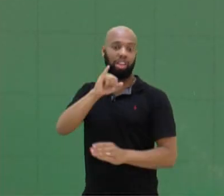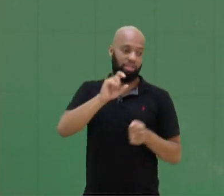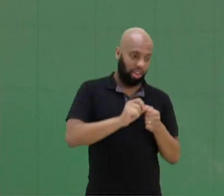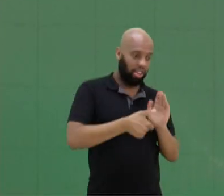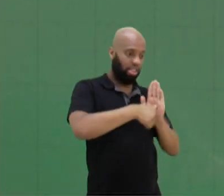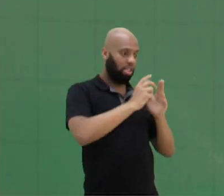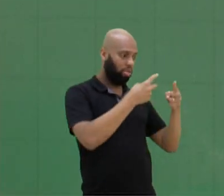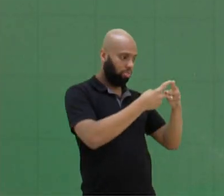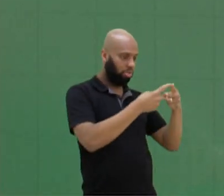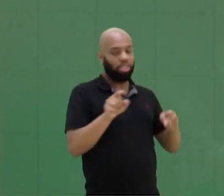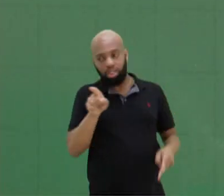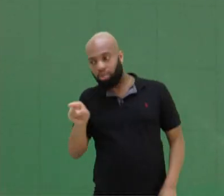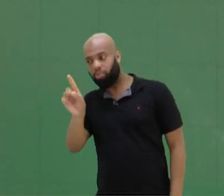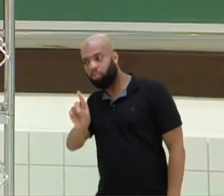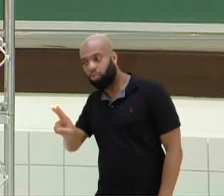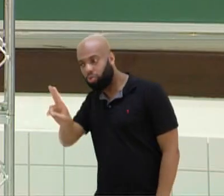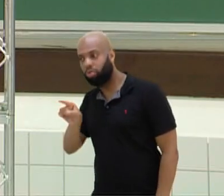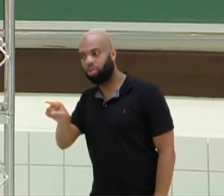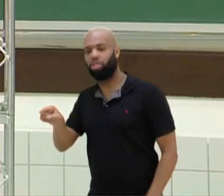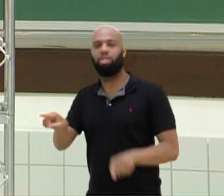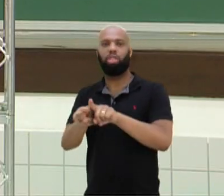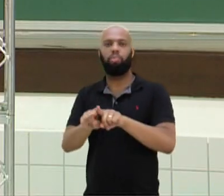4ac. E o legal de você,